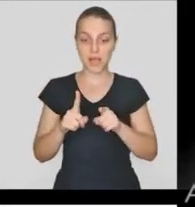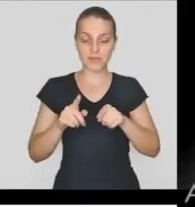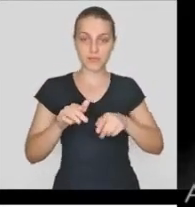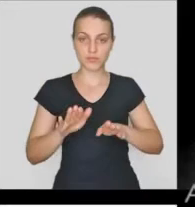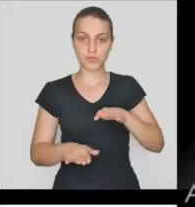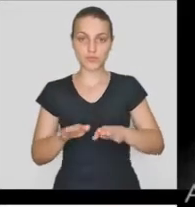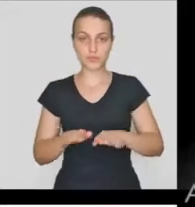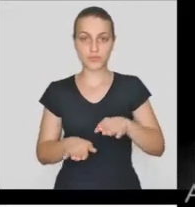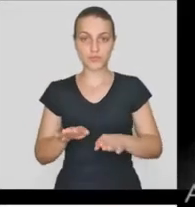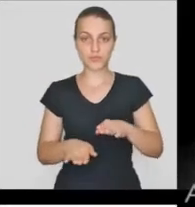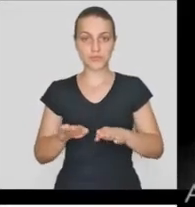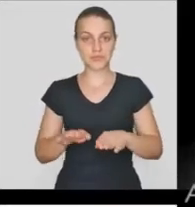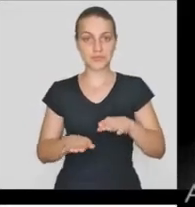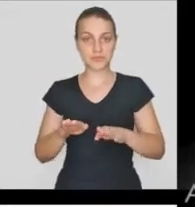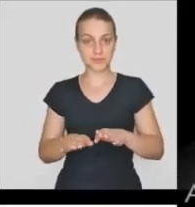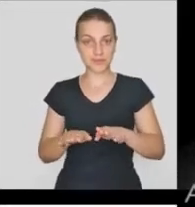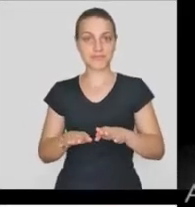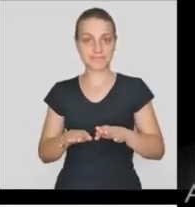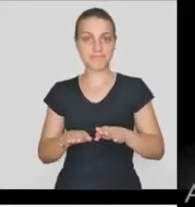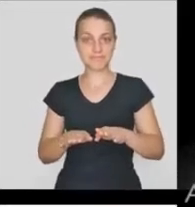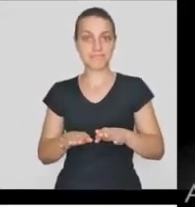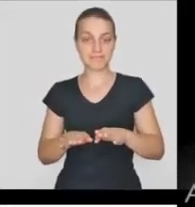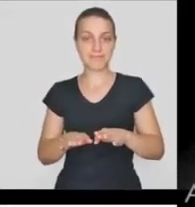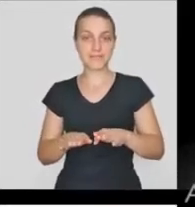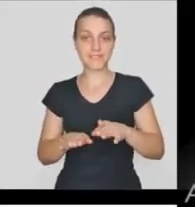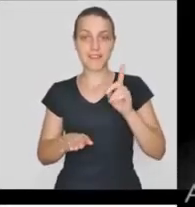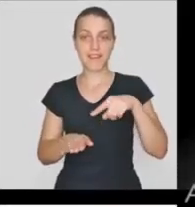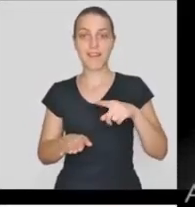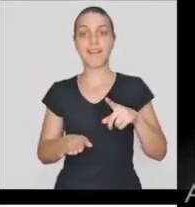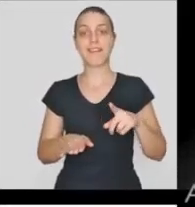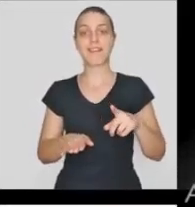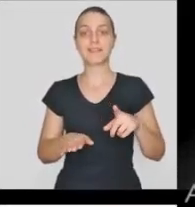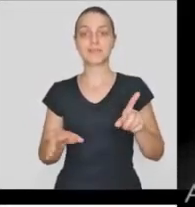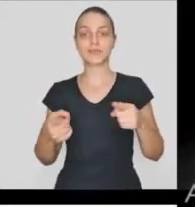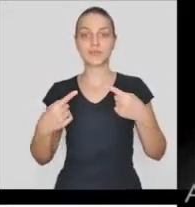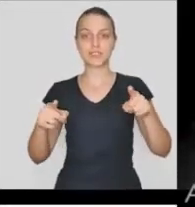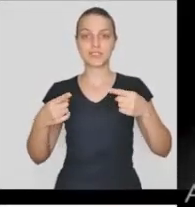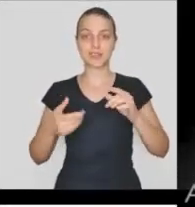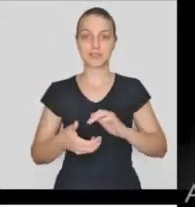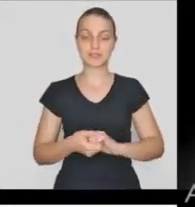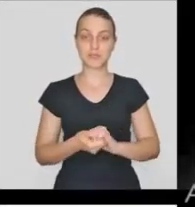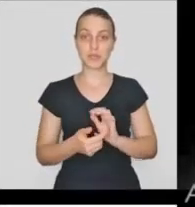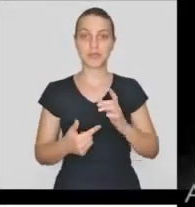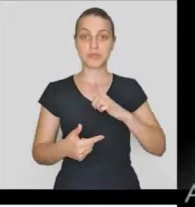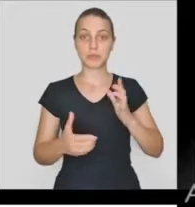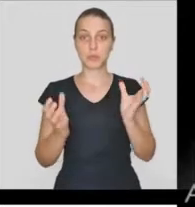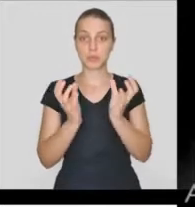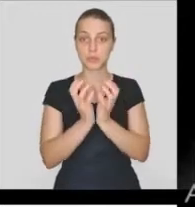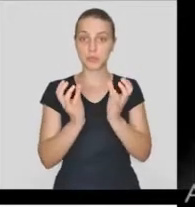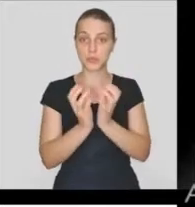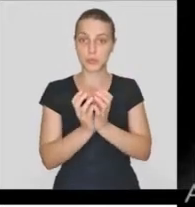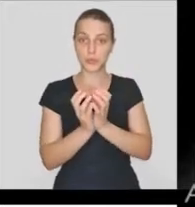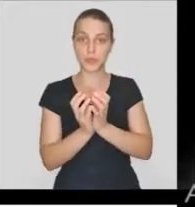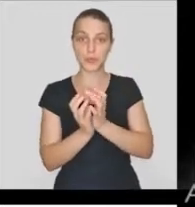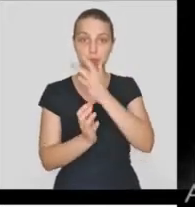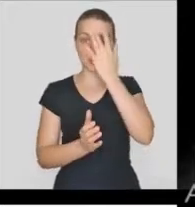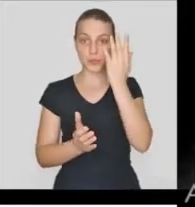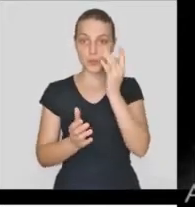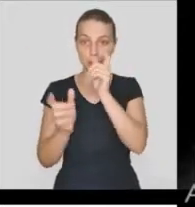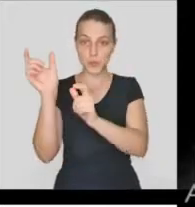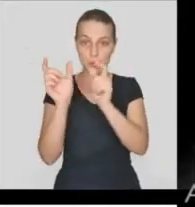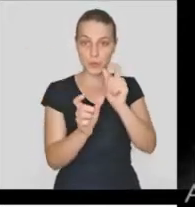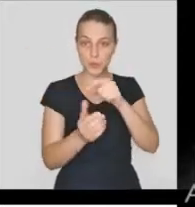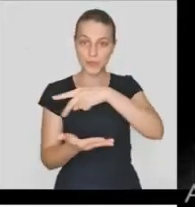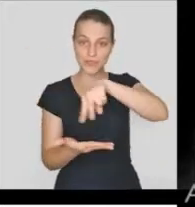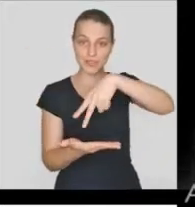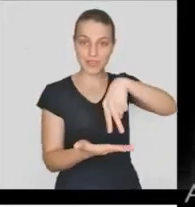Há uma companhia de dança famosíssima no mundo, da Irlanda, onde o sapateado é